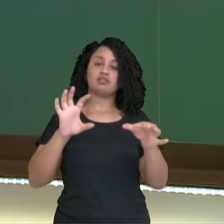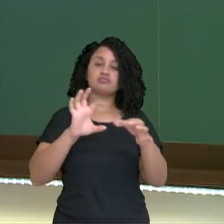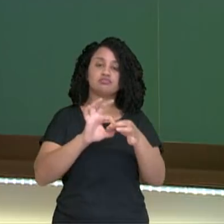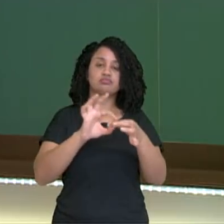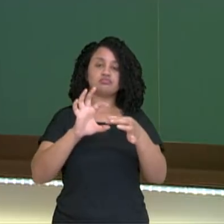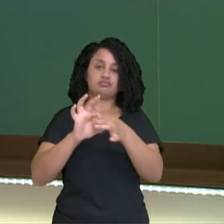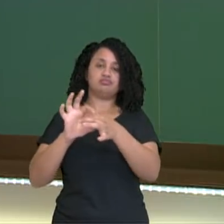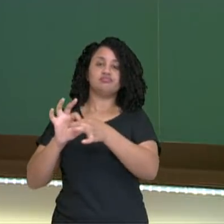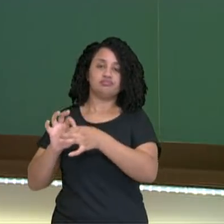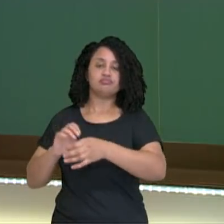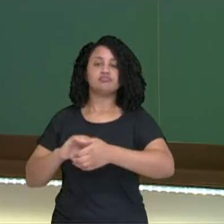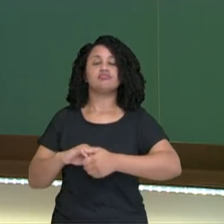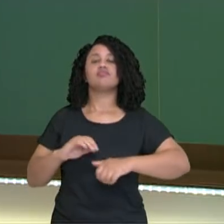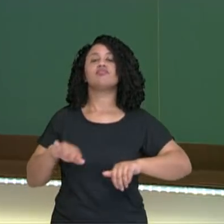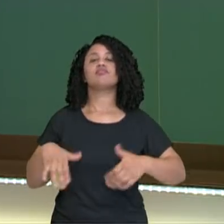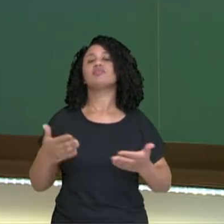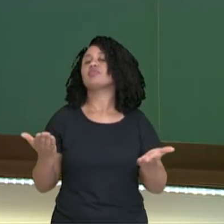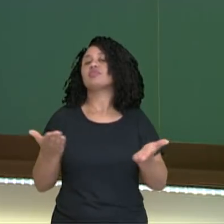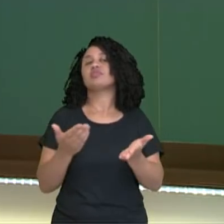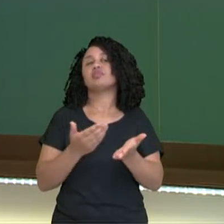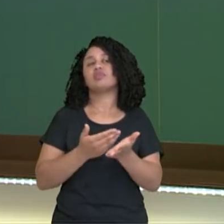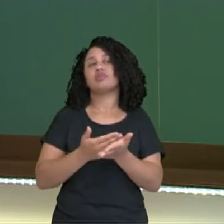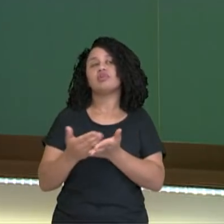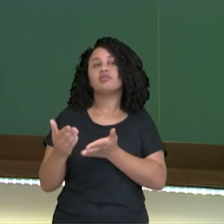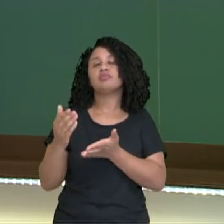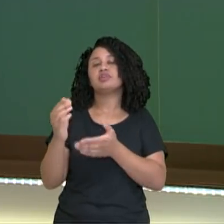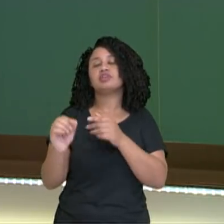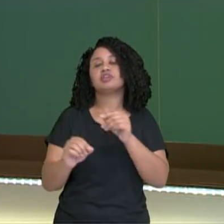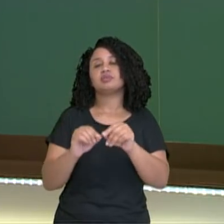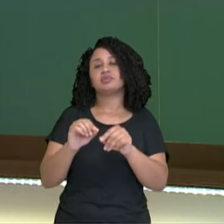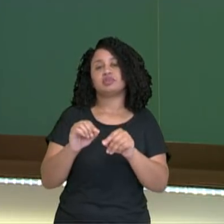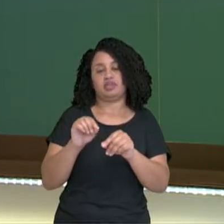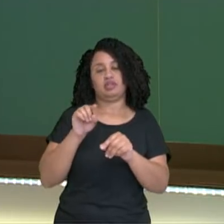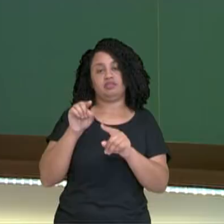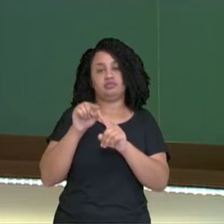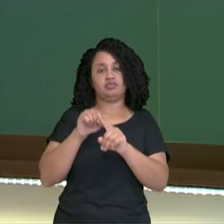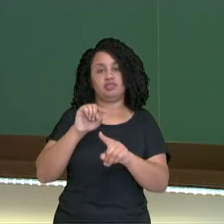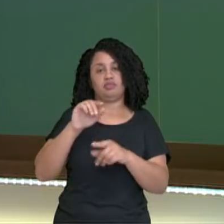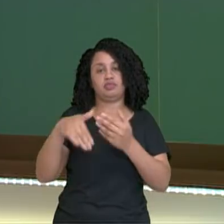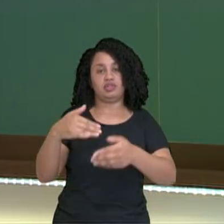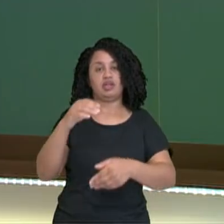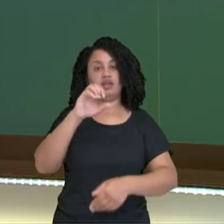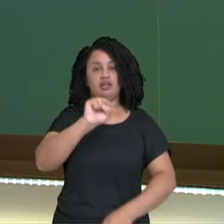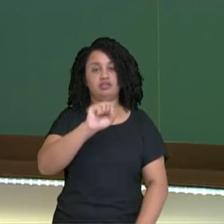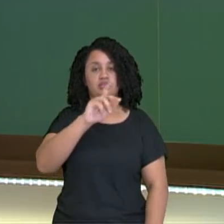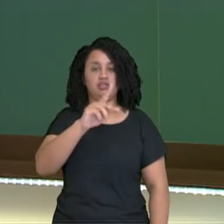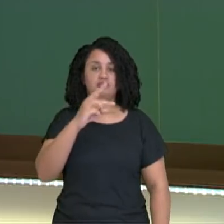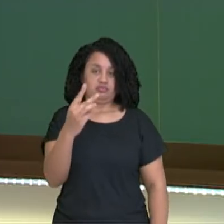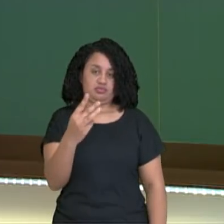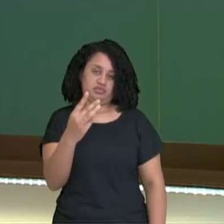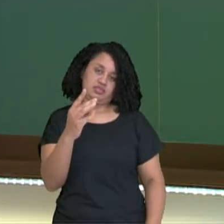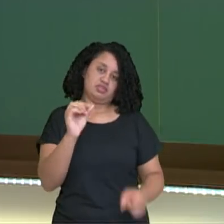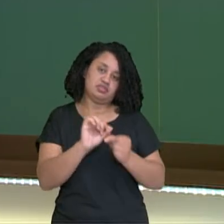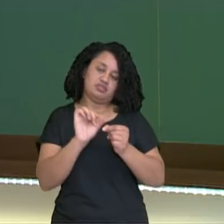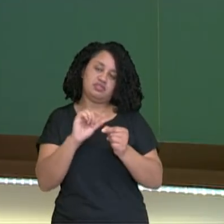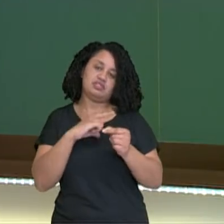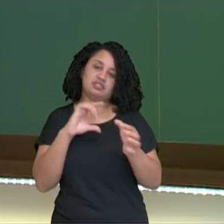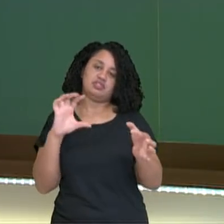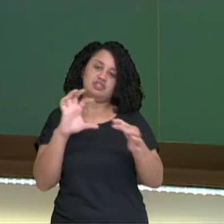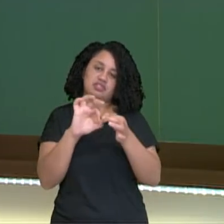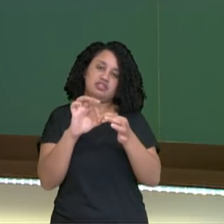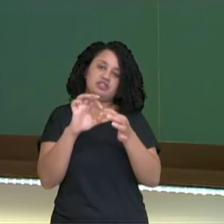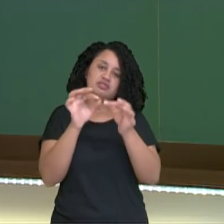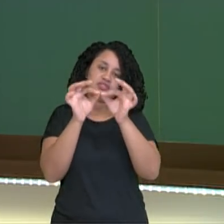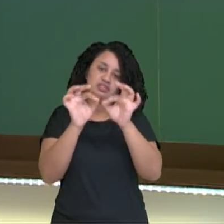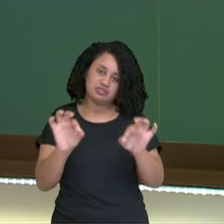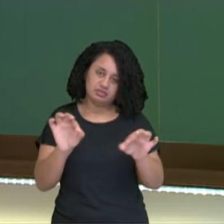E aqui a gente inicia com a hibridização sp3, que nos dá a ligação simples dos átomos